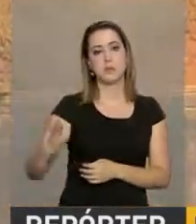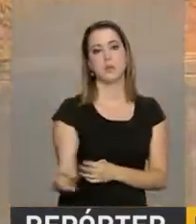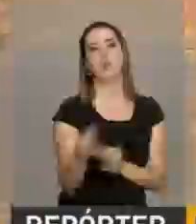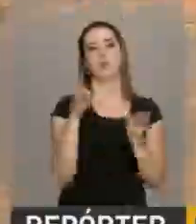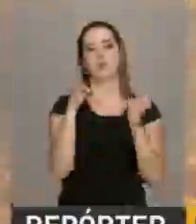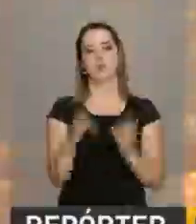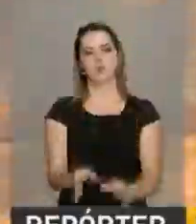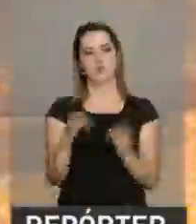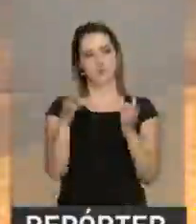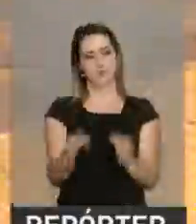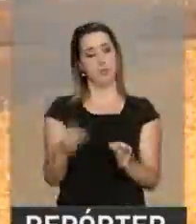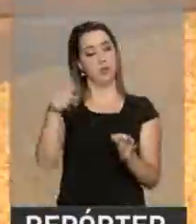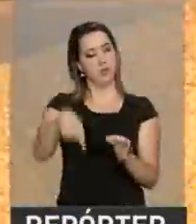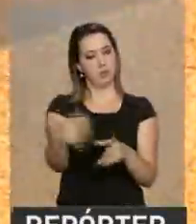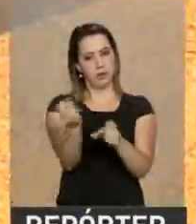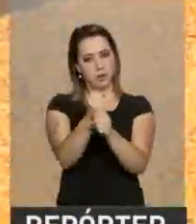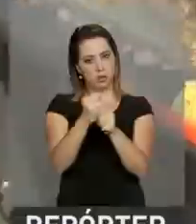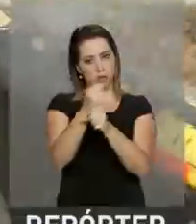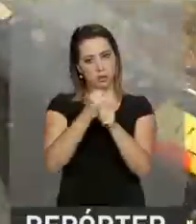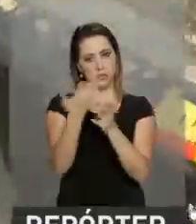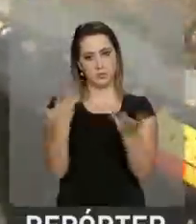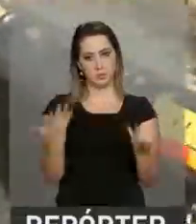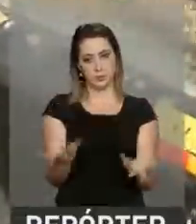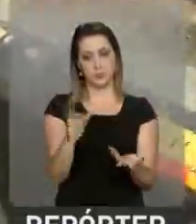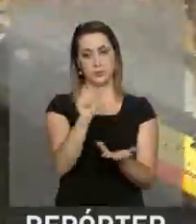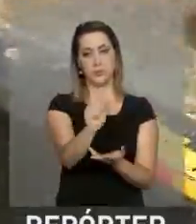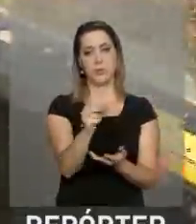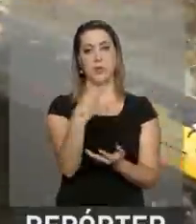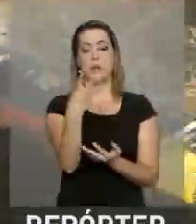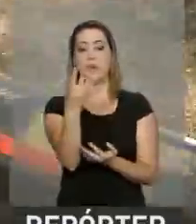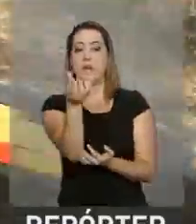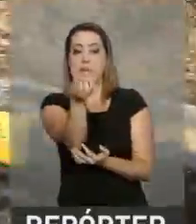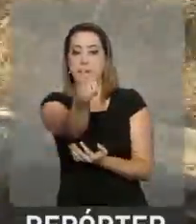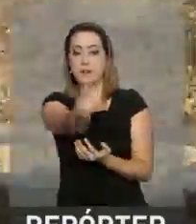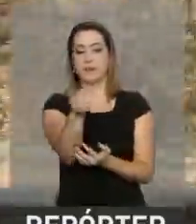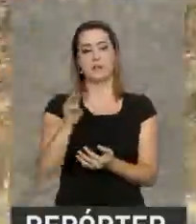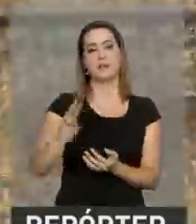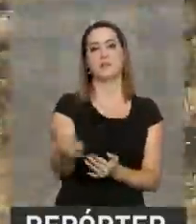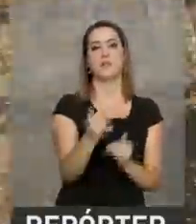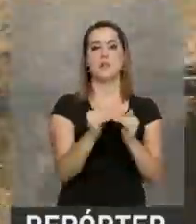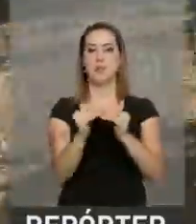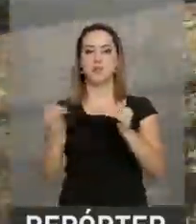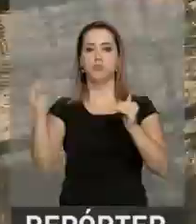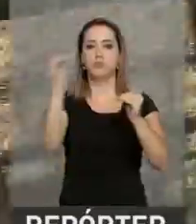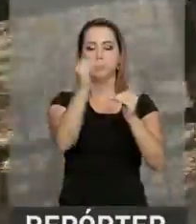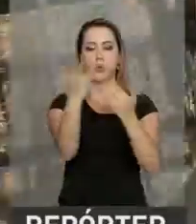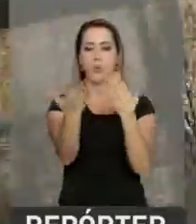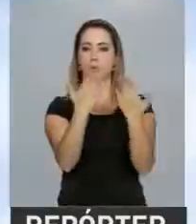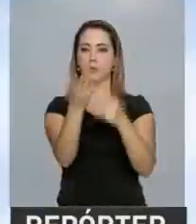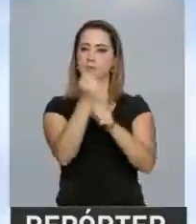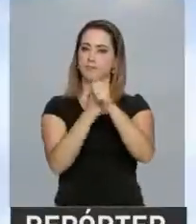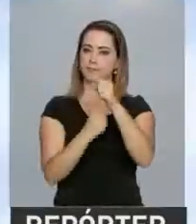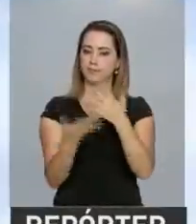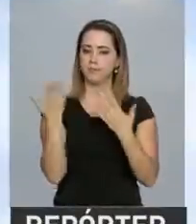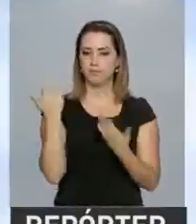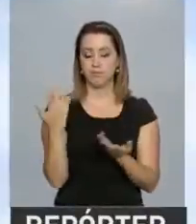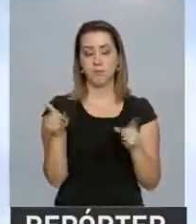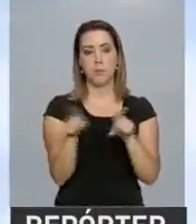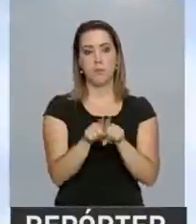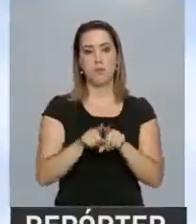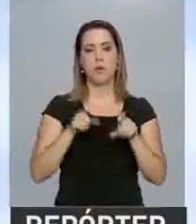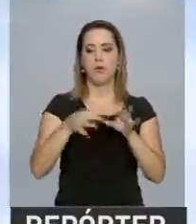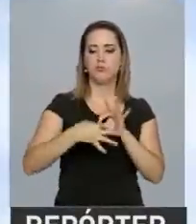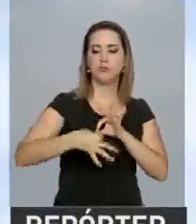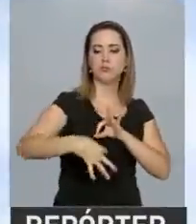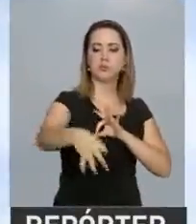2019 e 2017 vinte e seis milhões e meio a mais que a safra anterior a área plantada foi